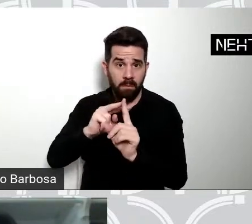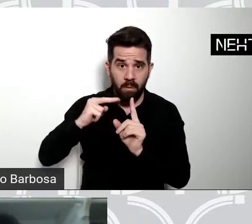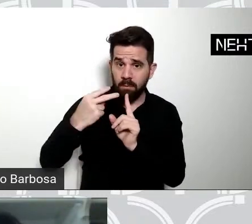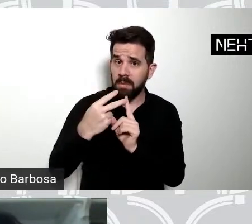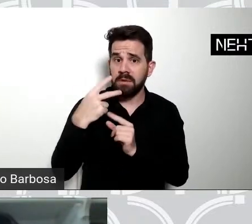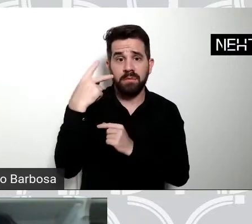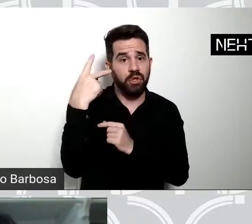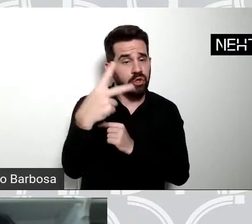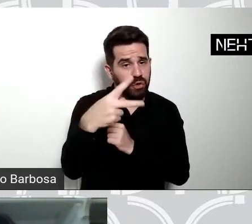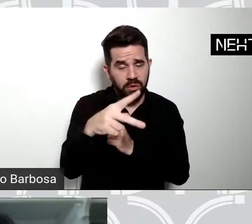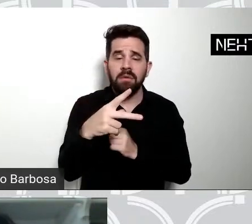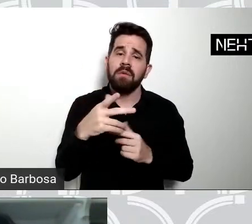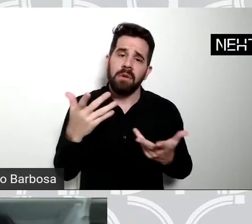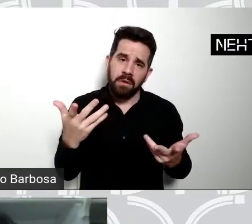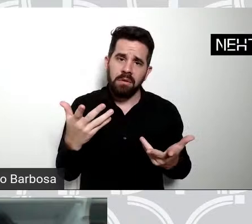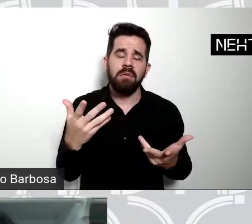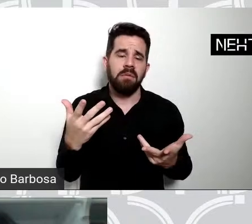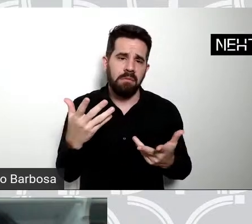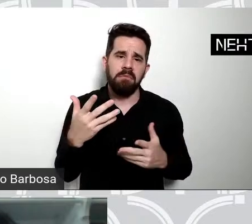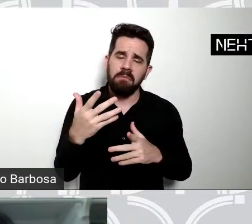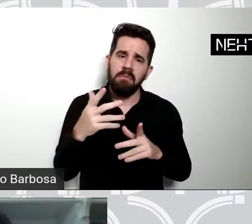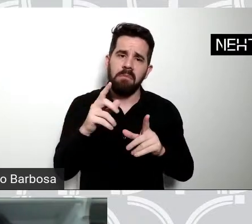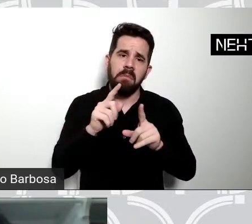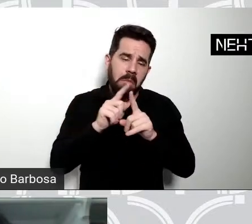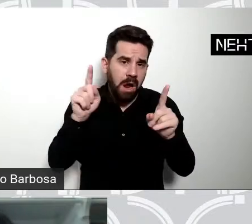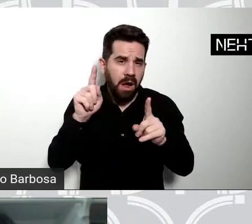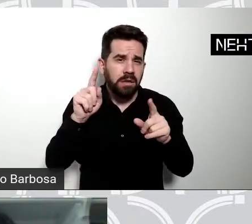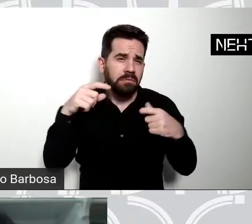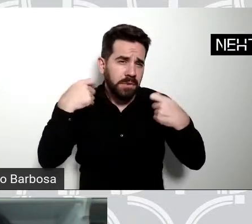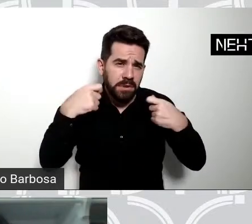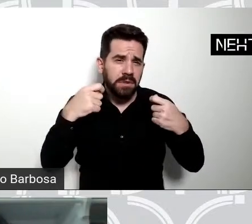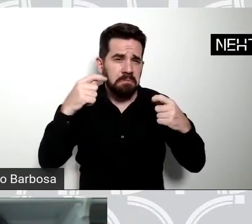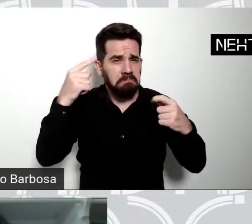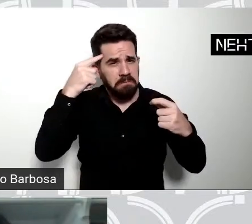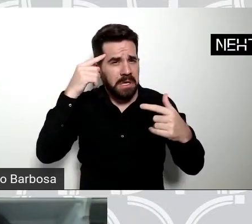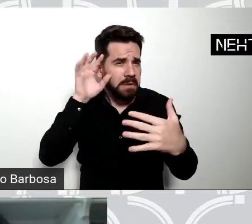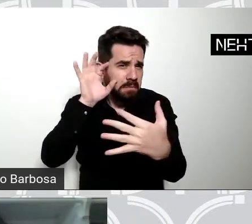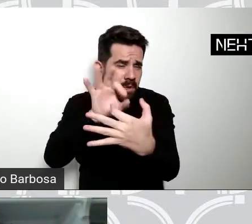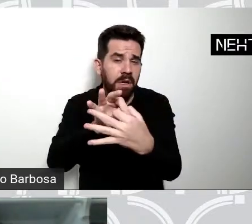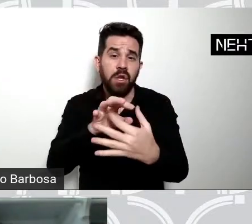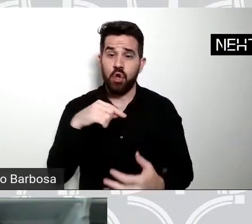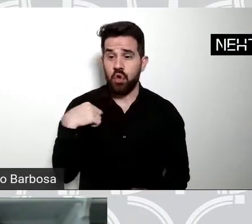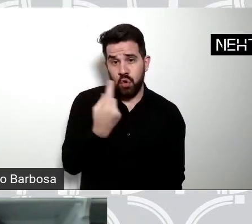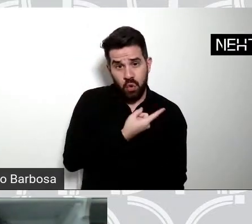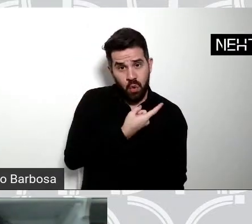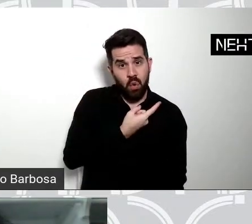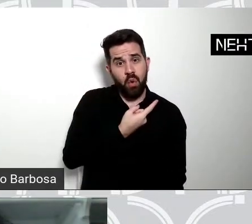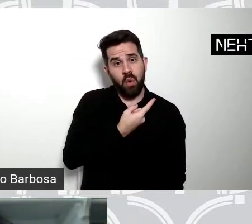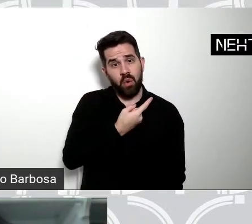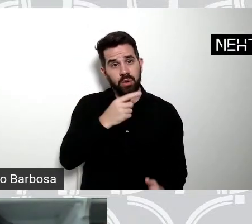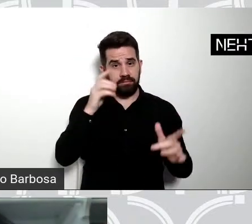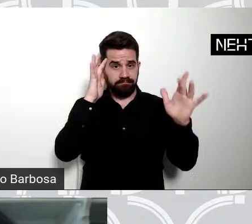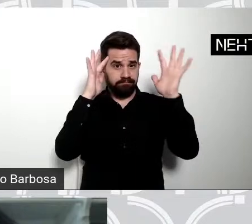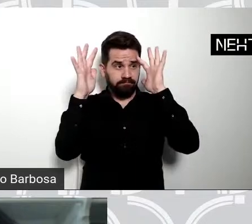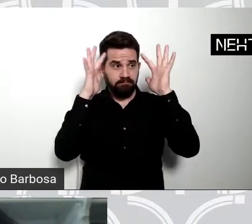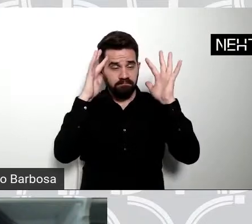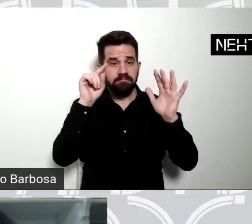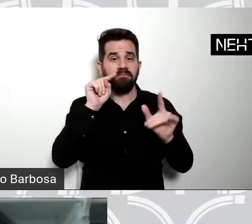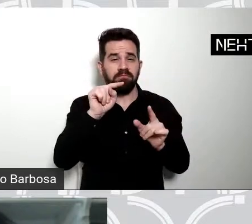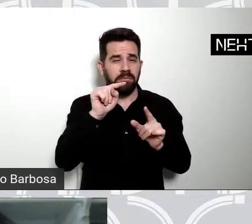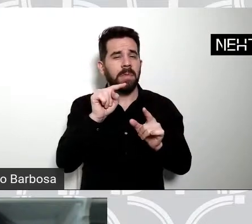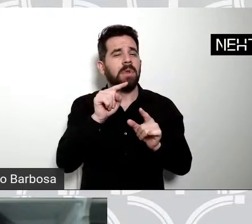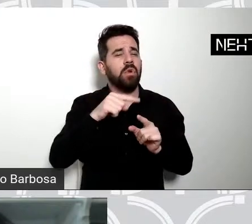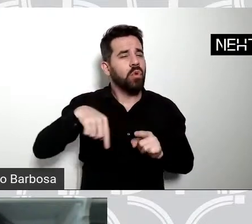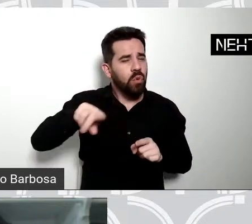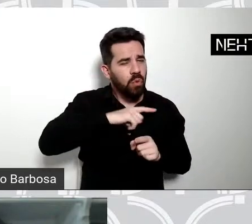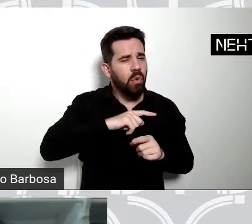mais inclusivo, né? Então, nesse aspecto, nós, intelectuais dilacerados, pleiteamos exatamente esse locus